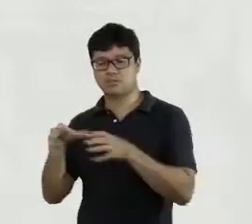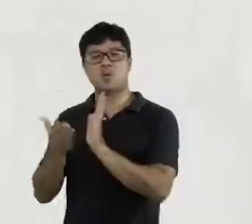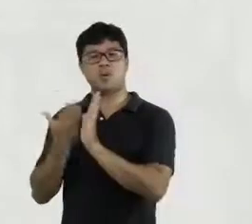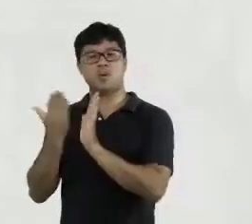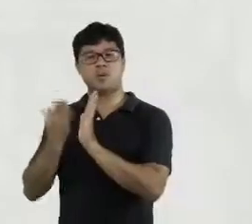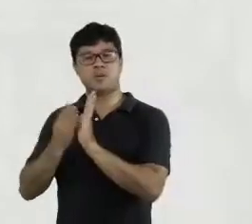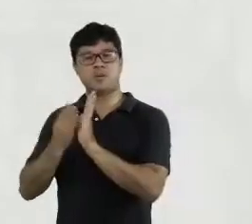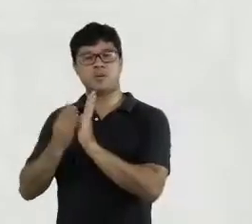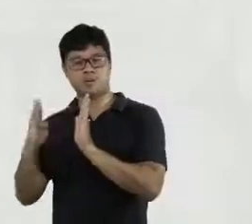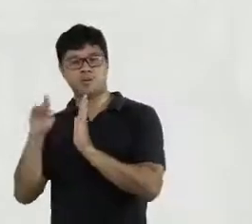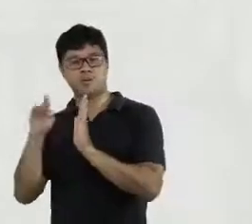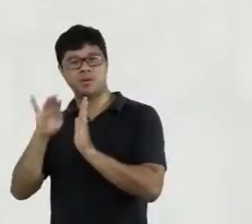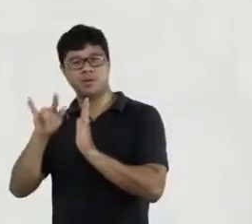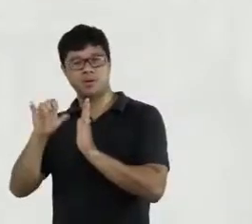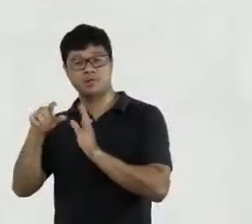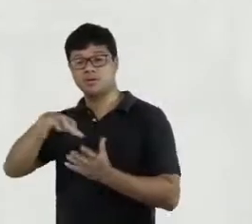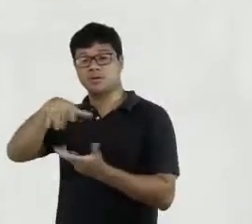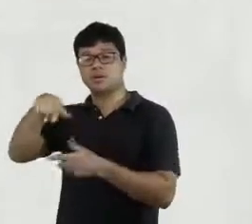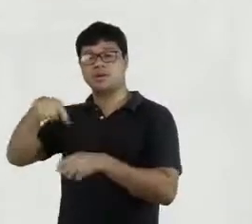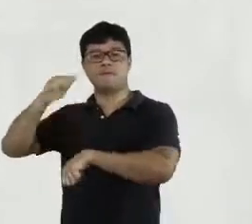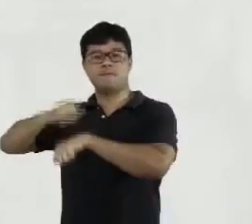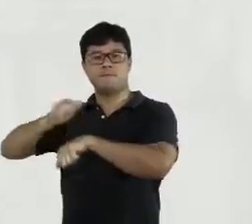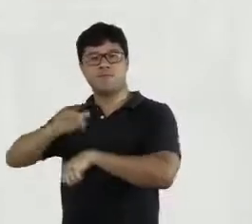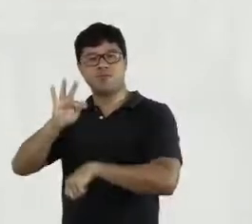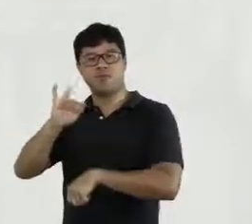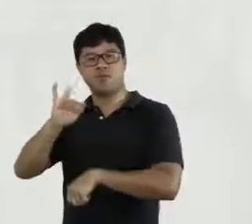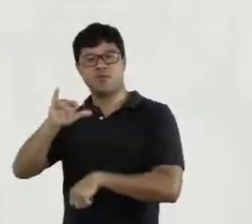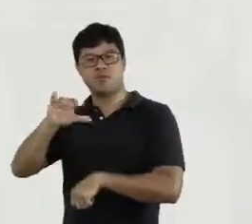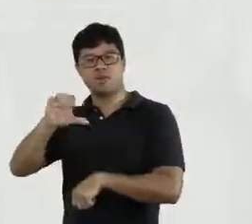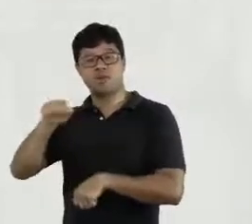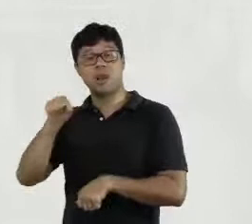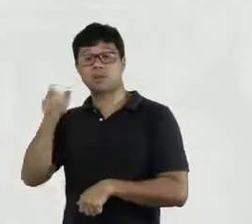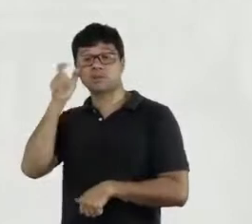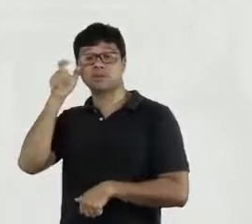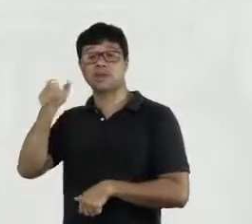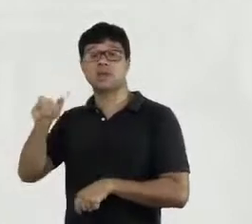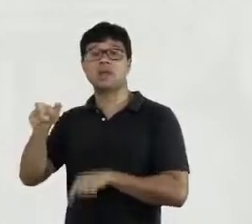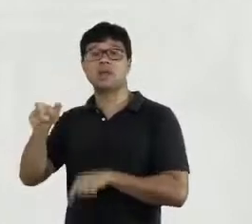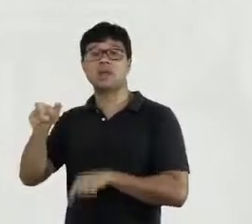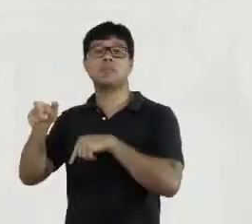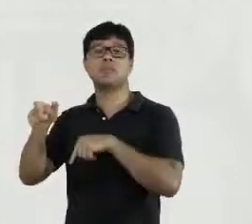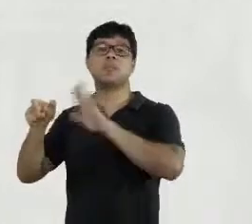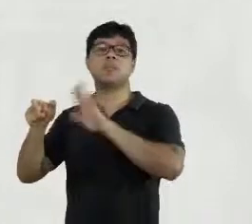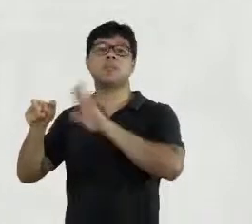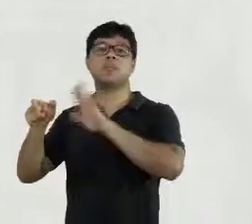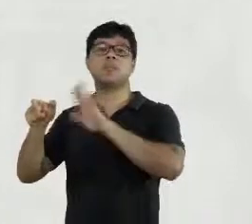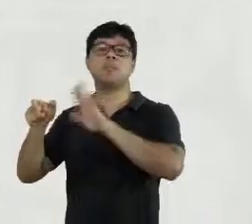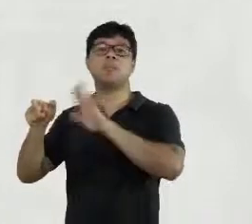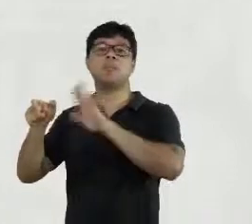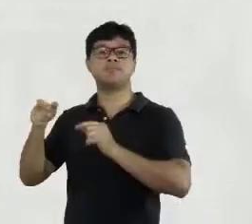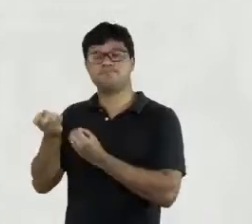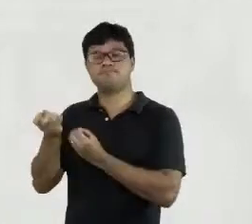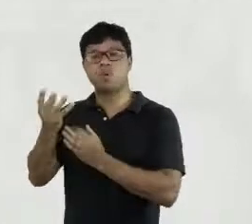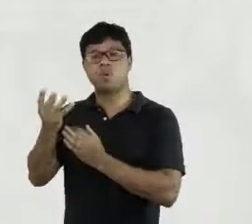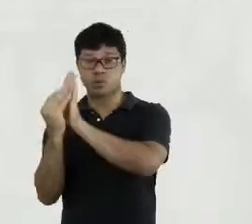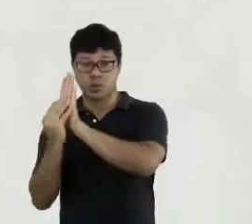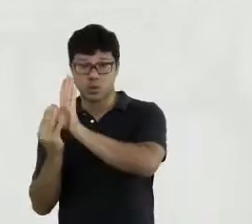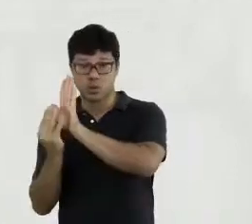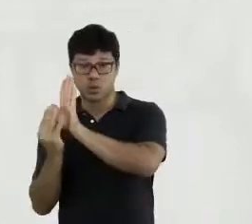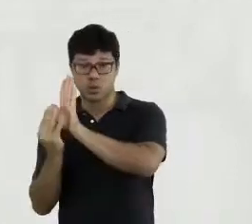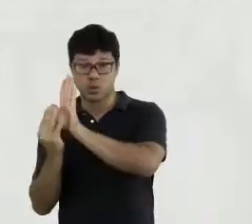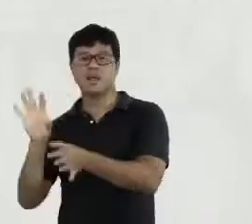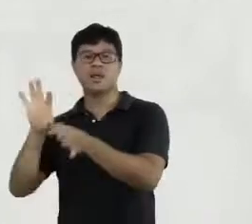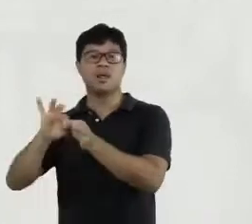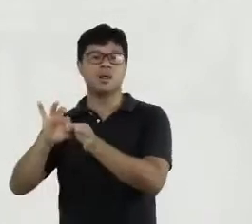bibliografias dessa galáxia física, elas se interessam muito mais em prover conteúdos